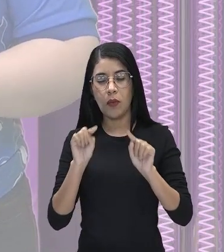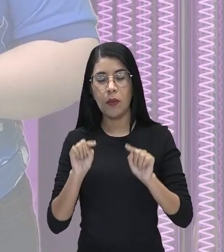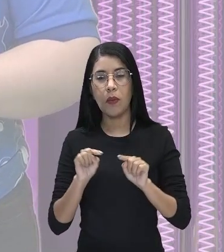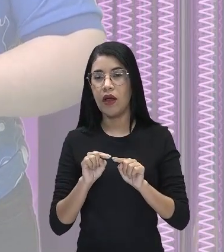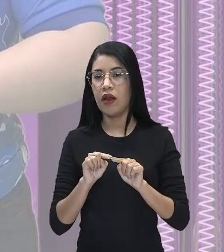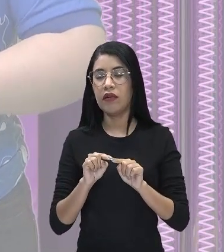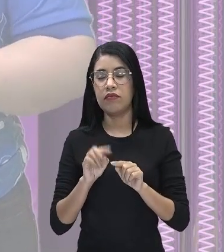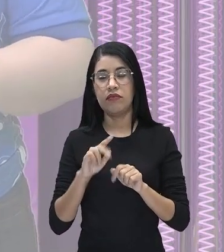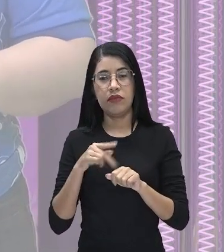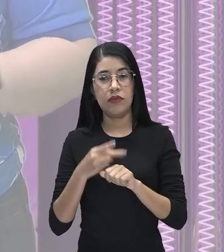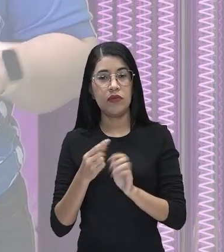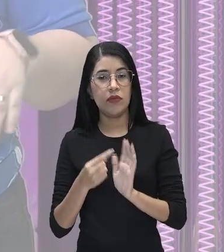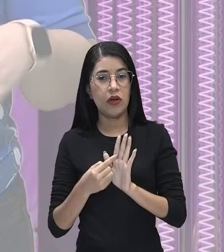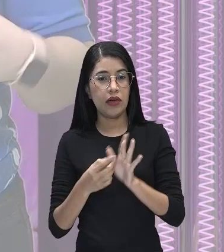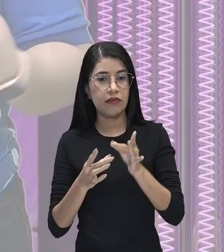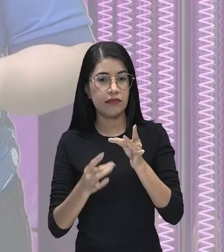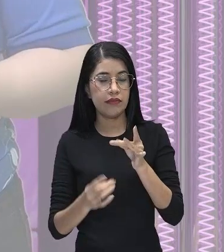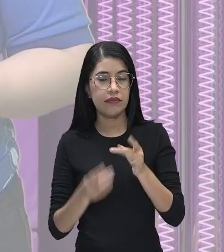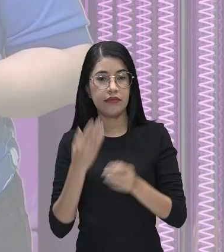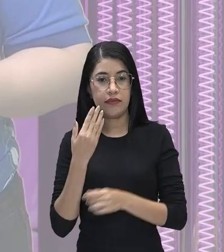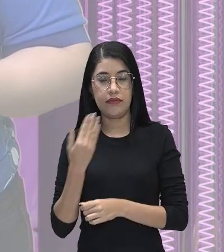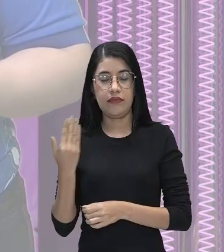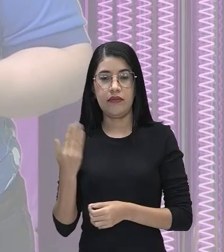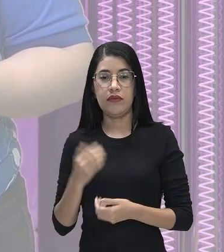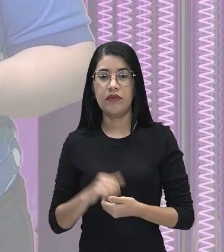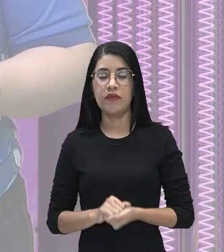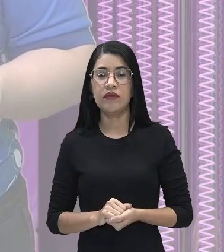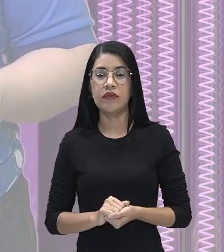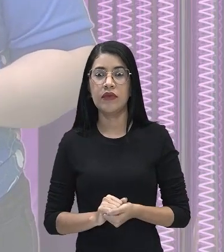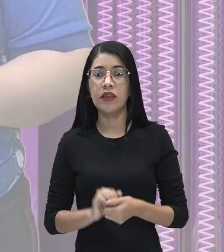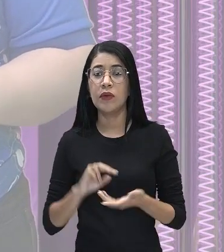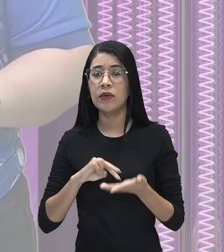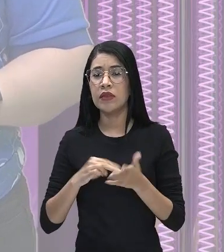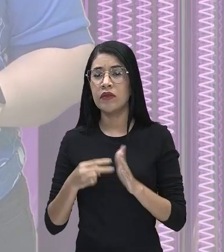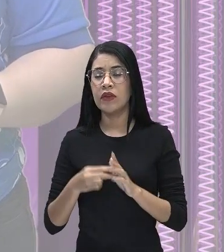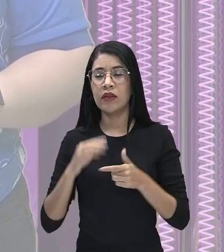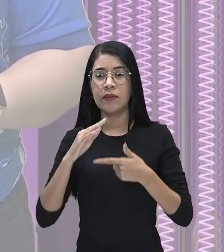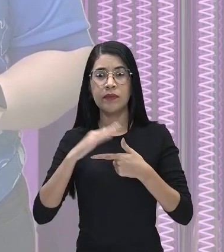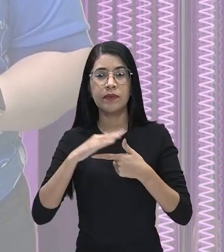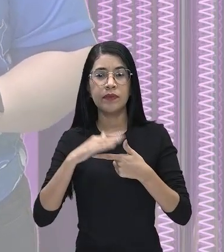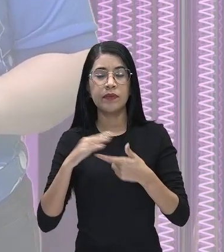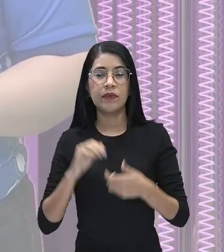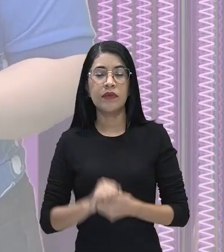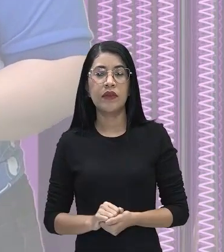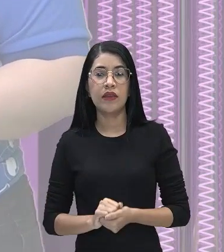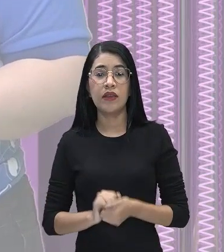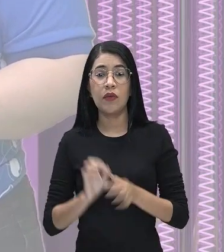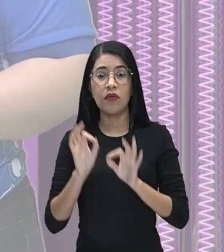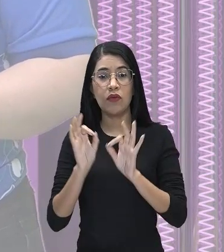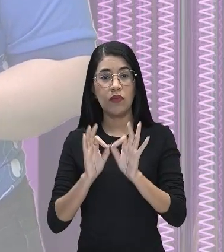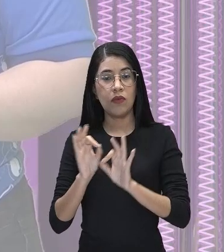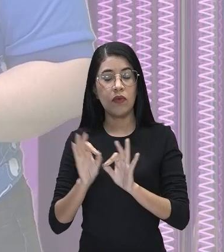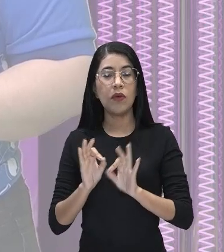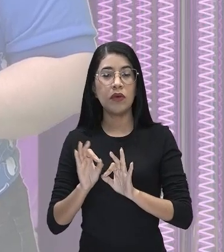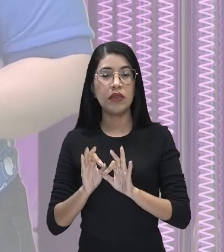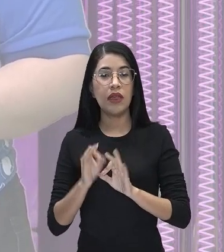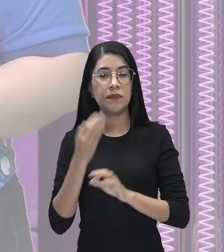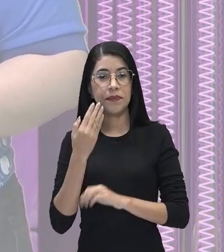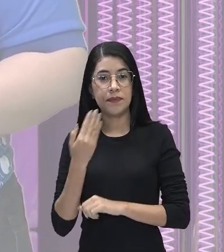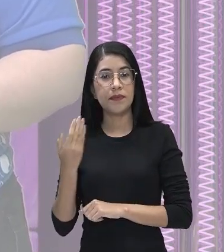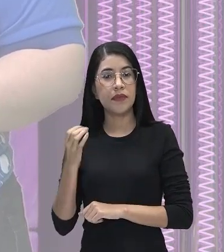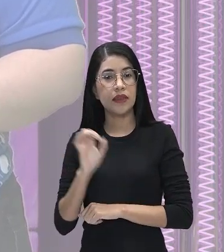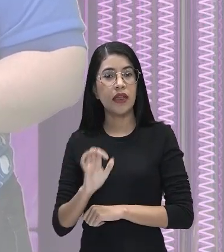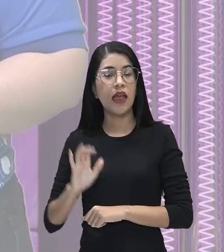gente vai já ver aqui. Então, o que seria o teorema de Pitágoras? Eu vou montar aqui, como vocês estão vendo,